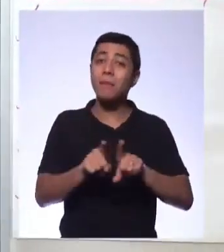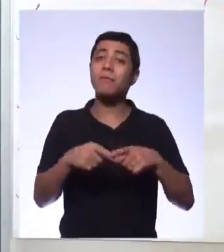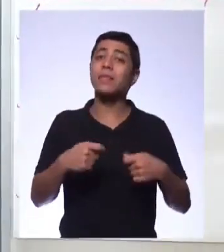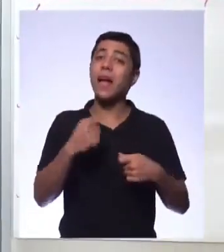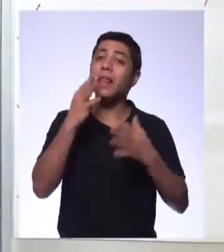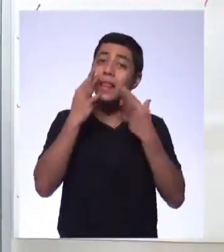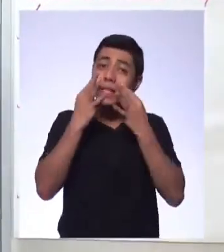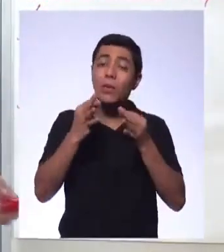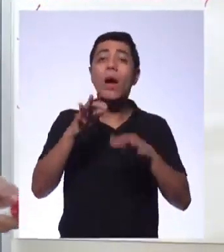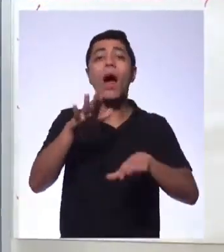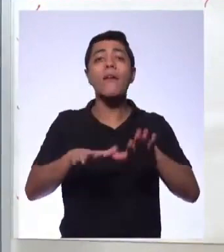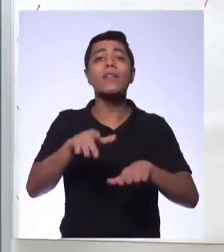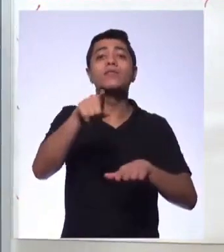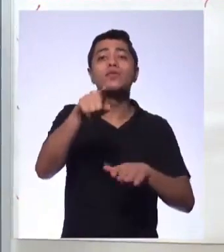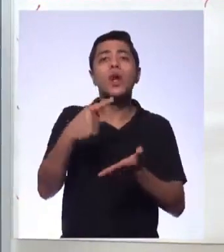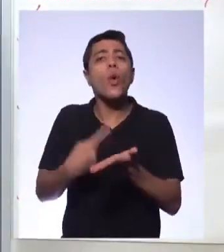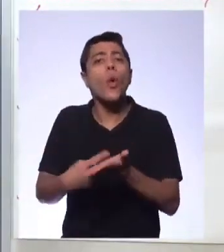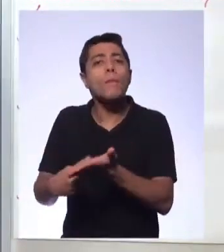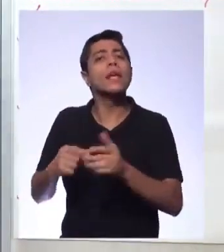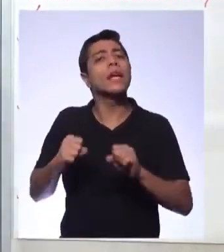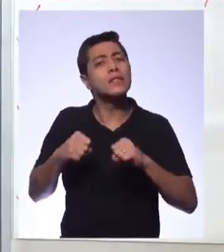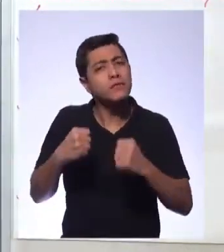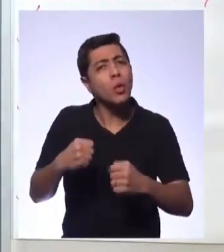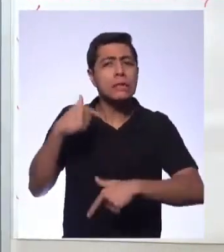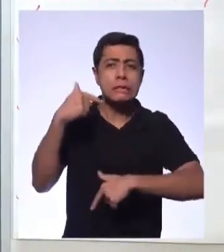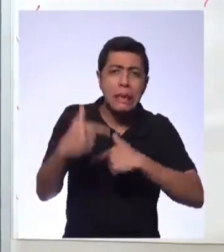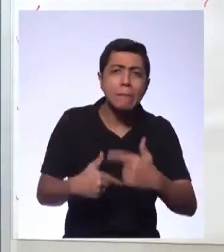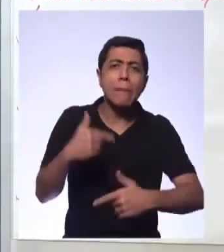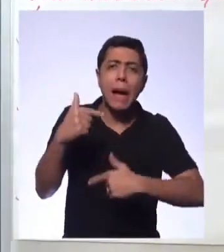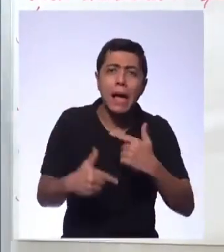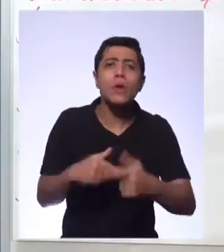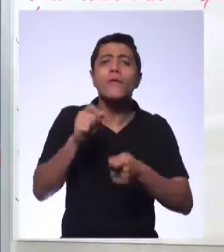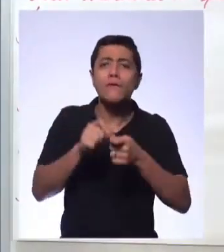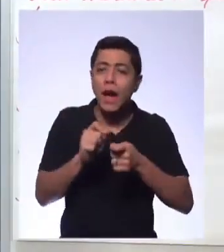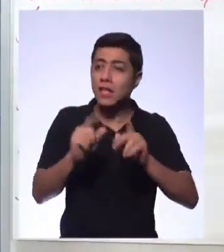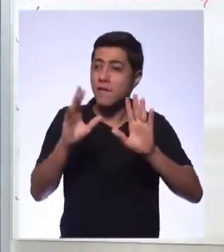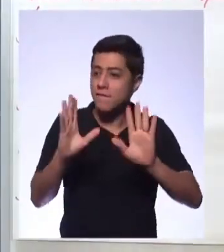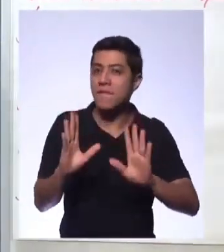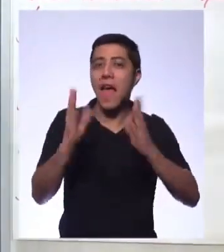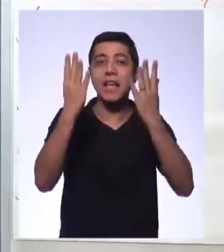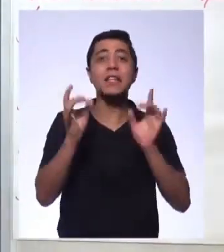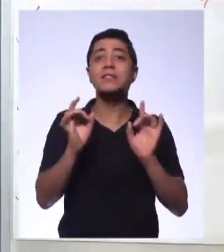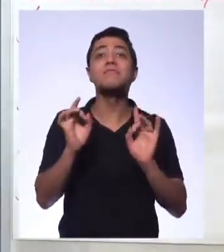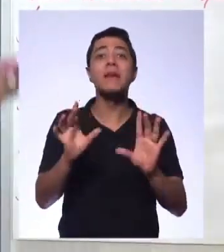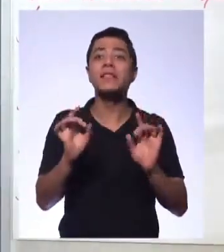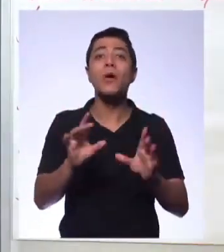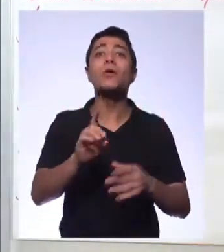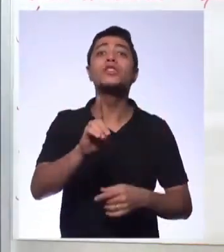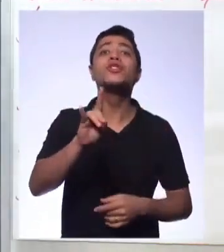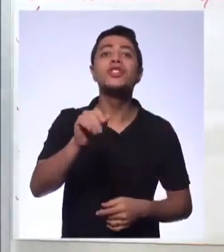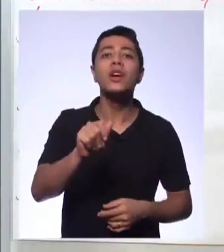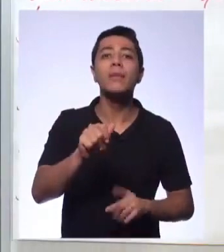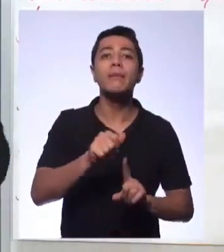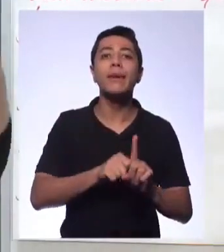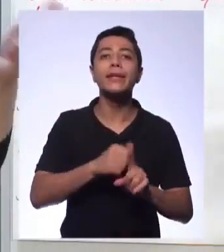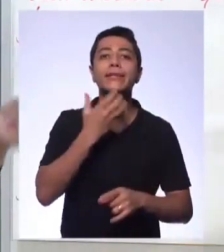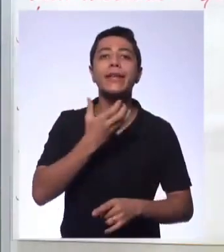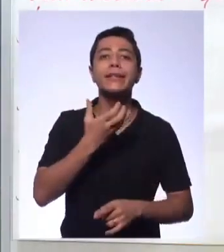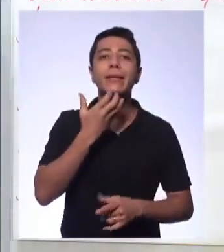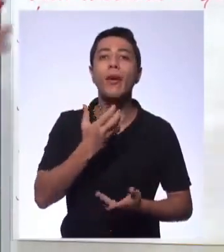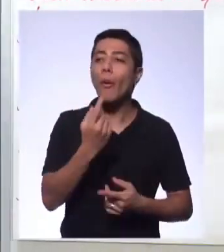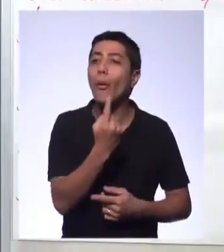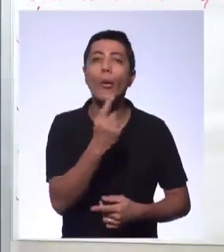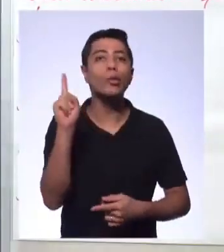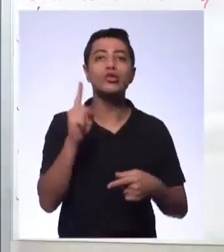um festival bacana, ter todo esse trabalho, na última semana de aula, por exemplo, que a gente já sabe, né, que a grande maioria já entrou de férias, já sabe que passou de